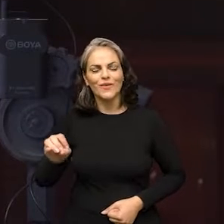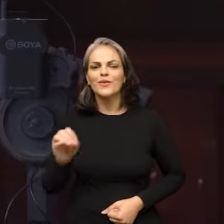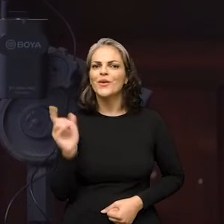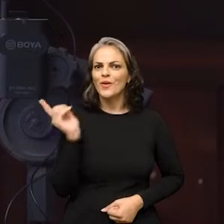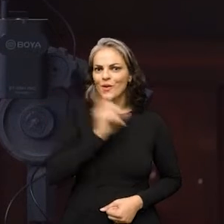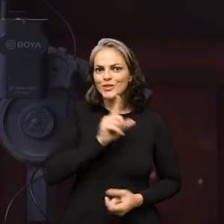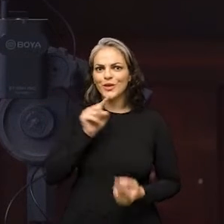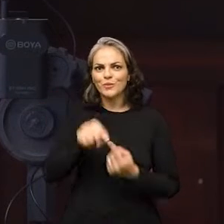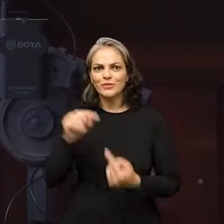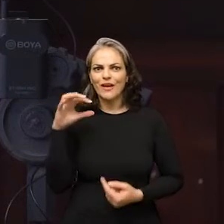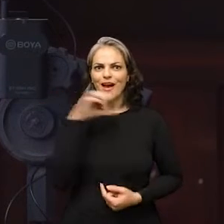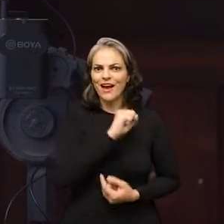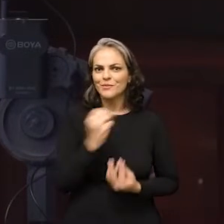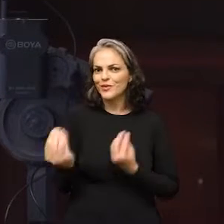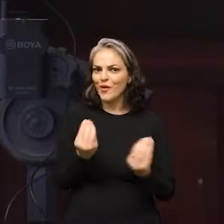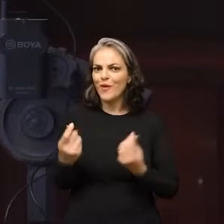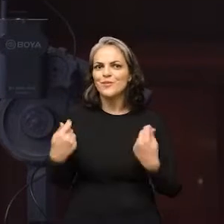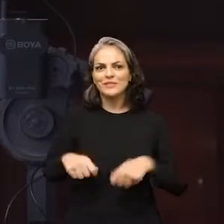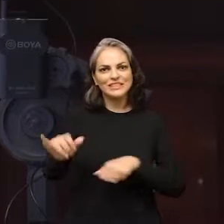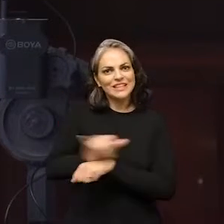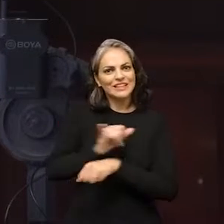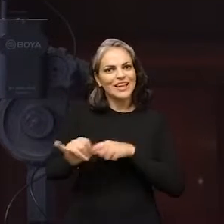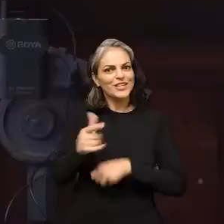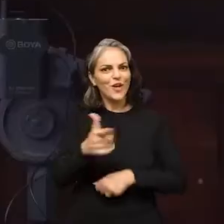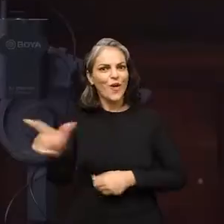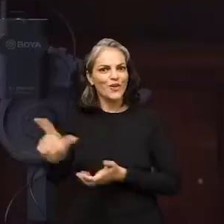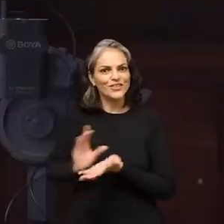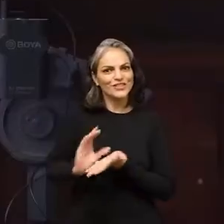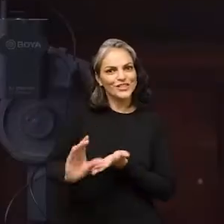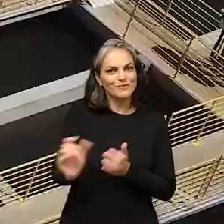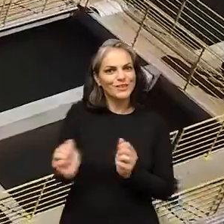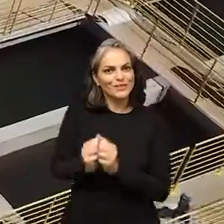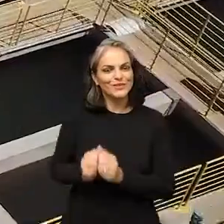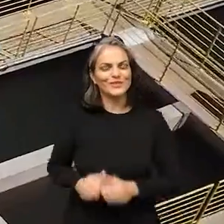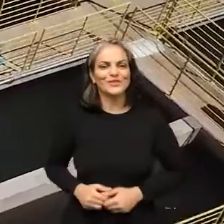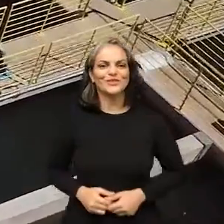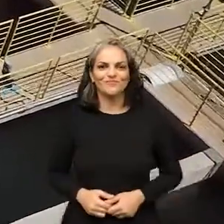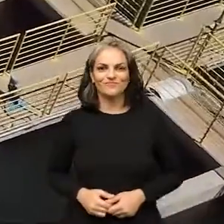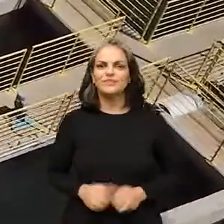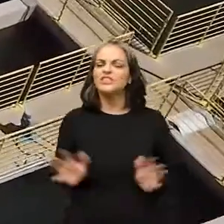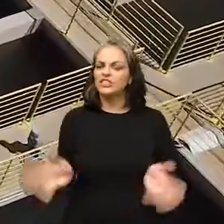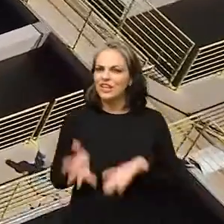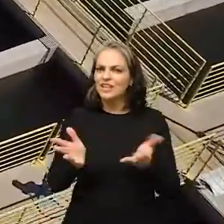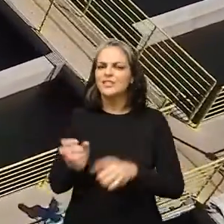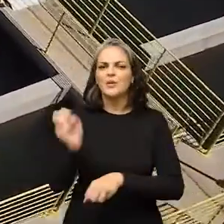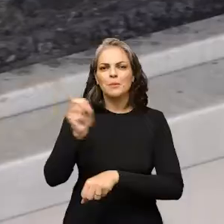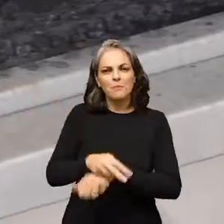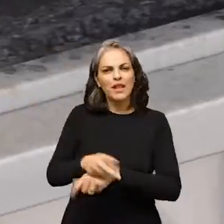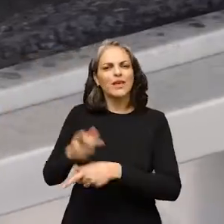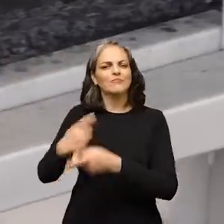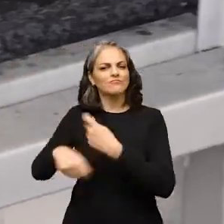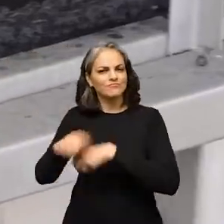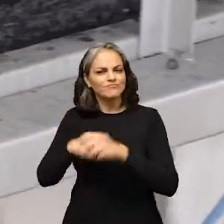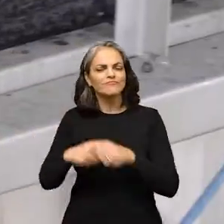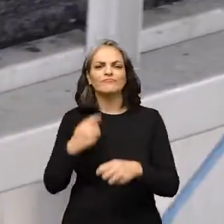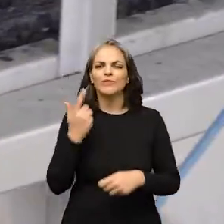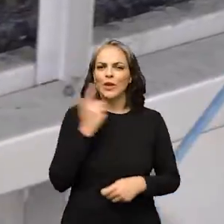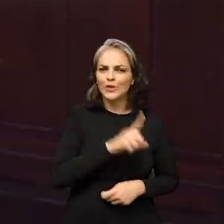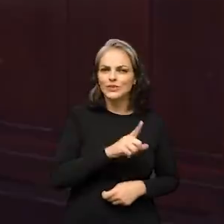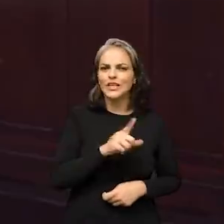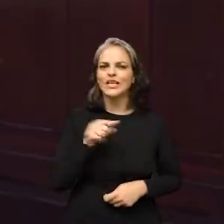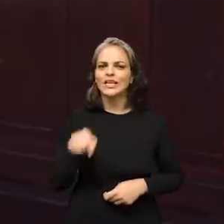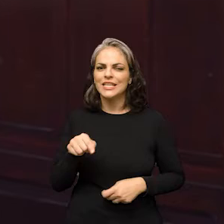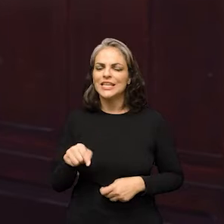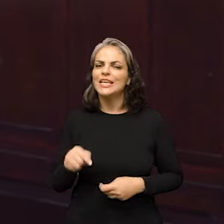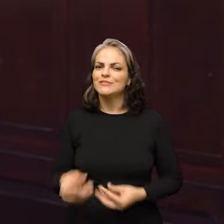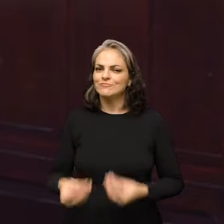mais rápida, a gente precisa trazer outro tipo de investimento para perto da gente. Pula geração de emprego, geração de renda, nos enche